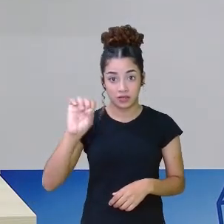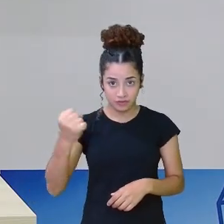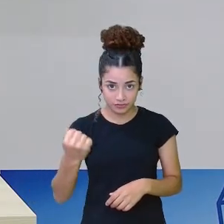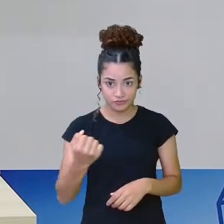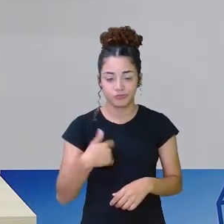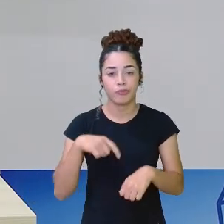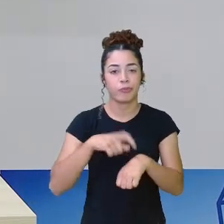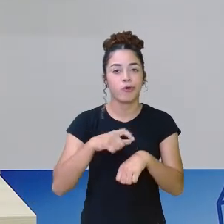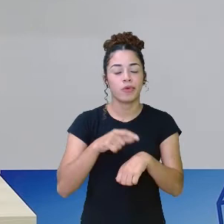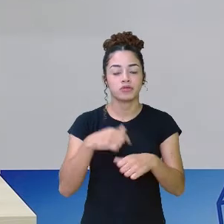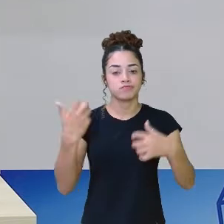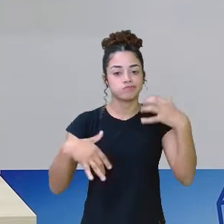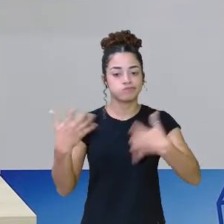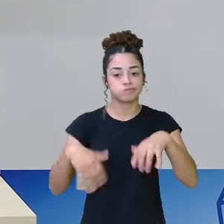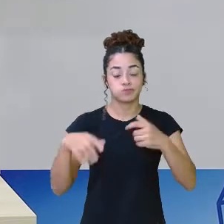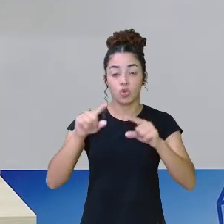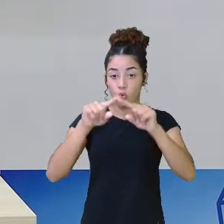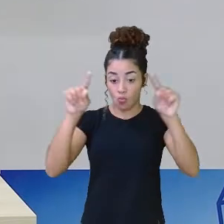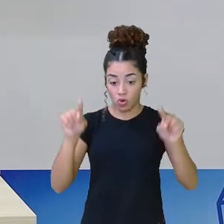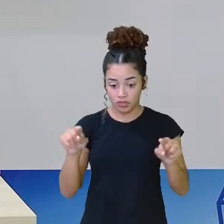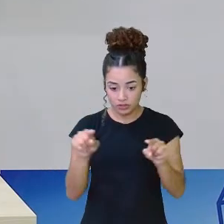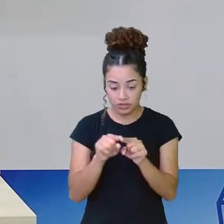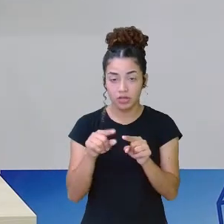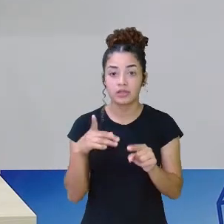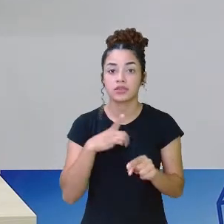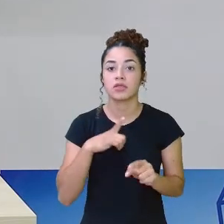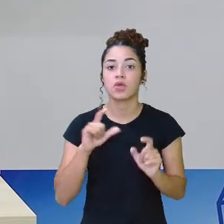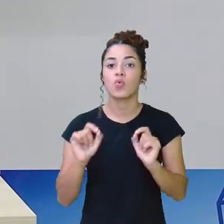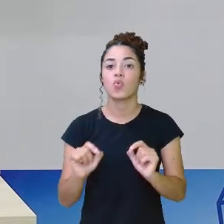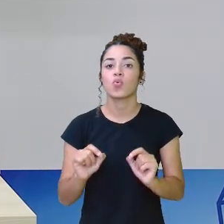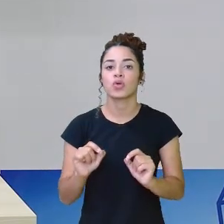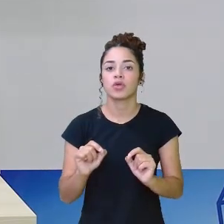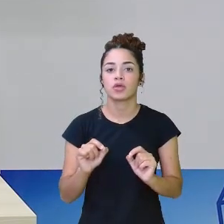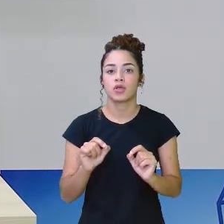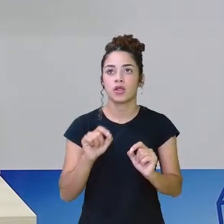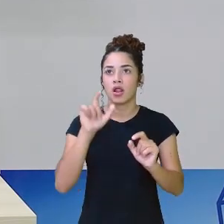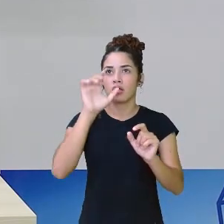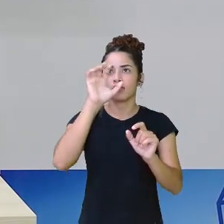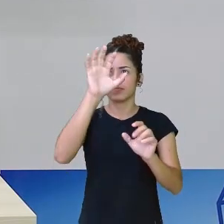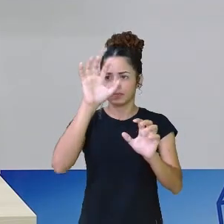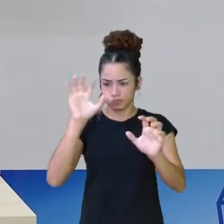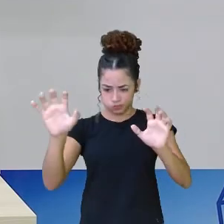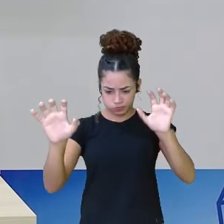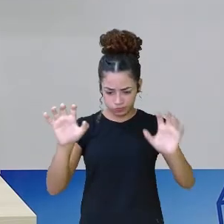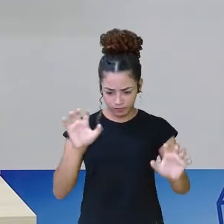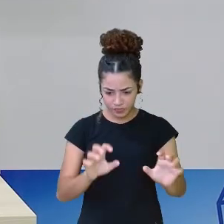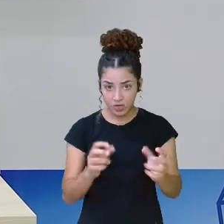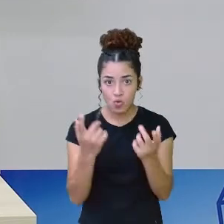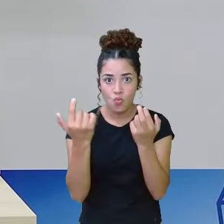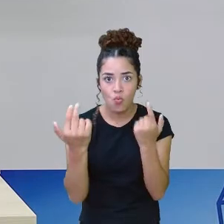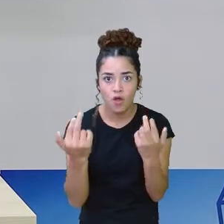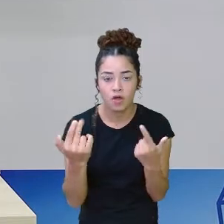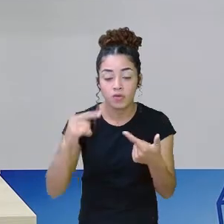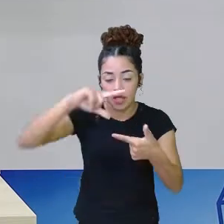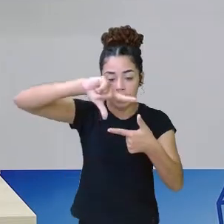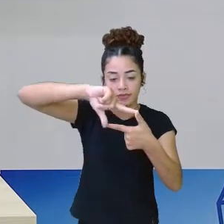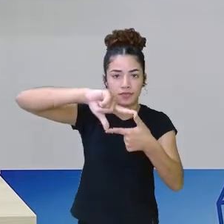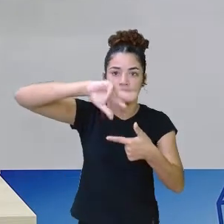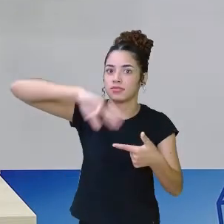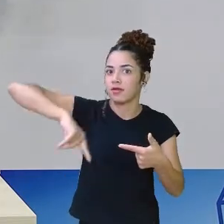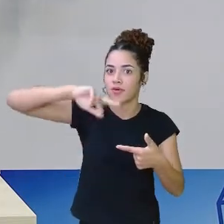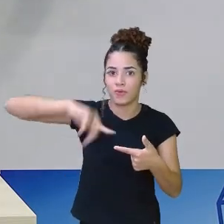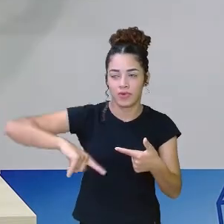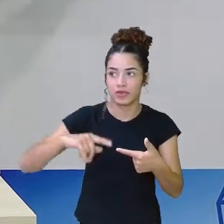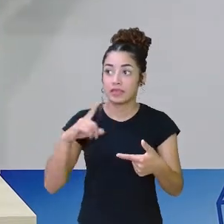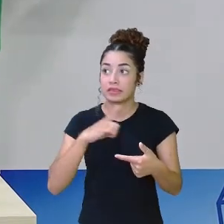de quadrado, eu tenho todos os lados iguais. Já retângulo não. Eu